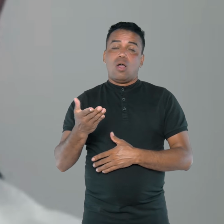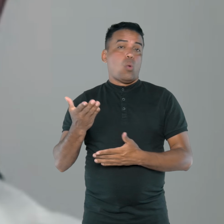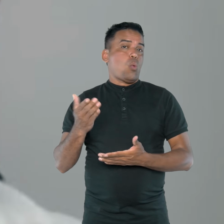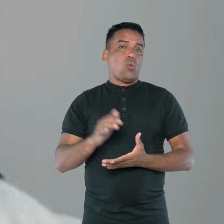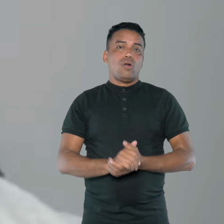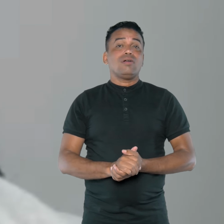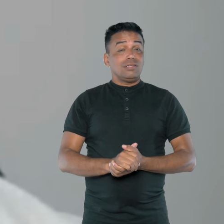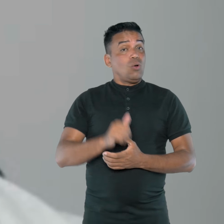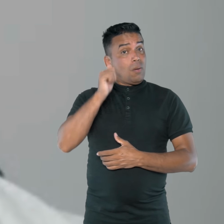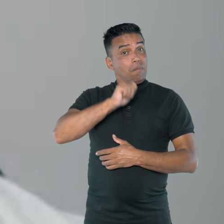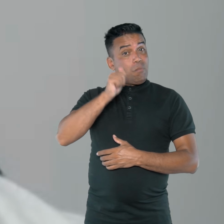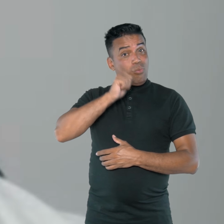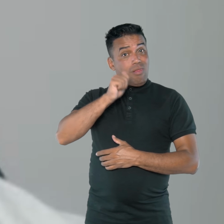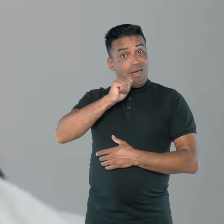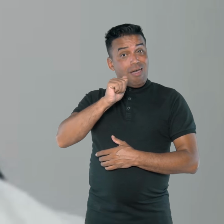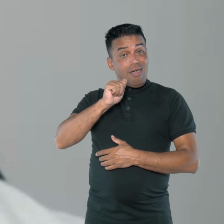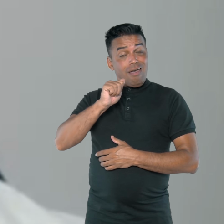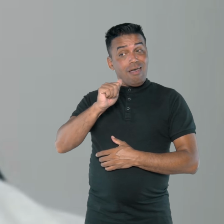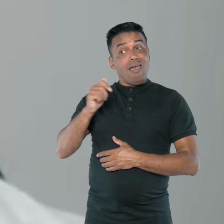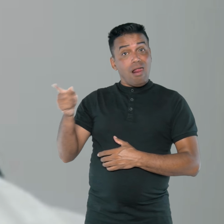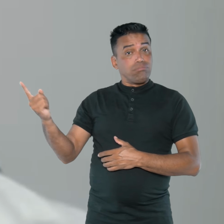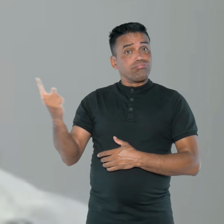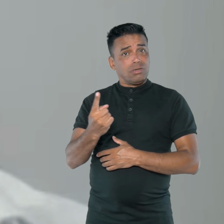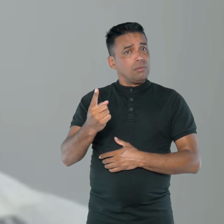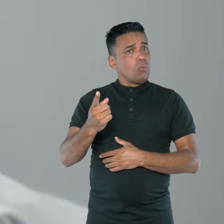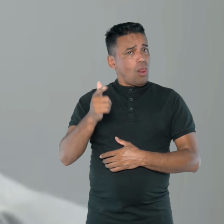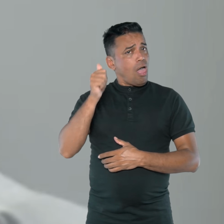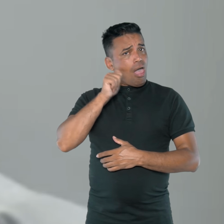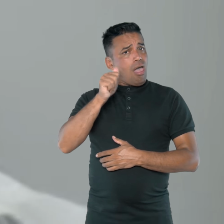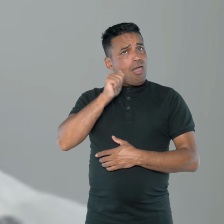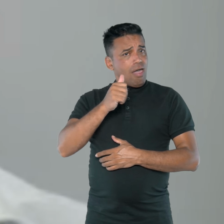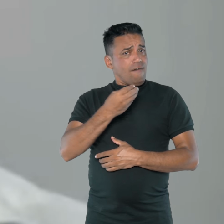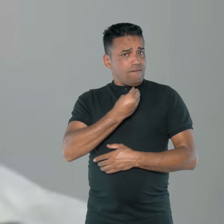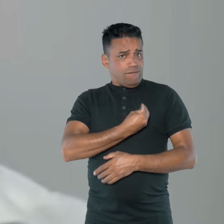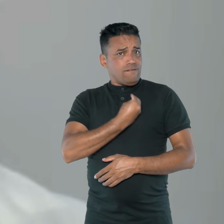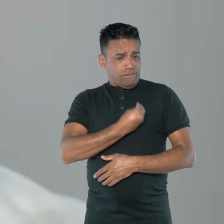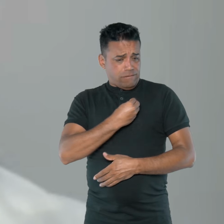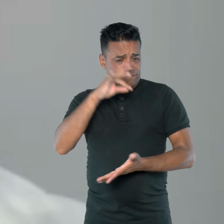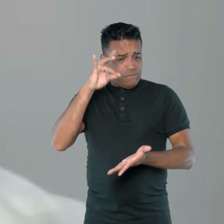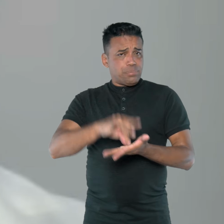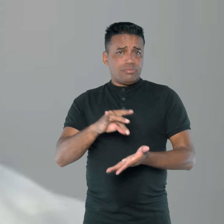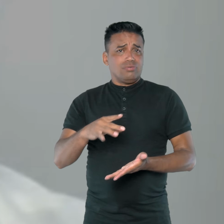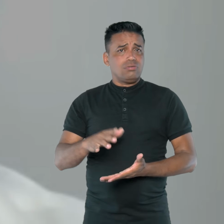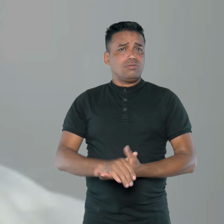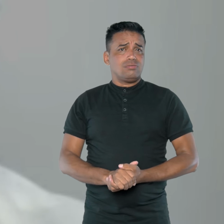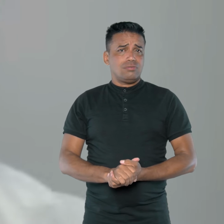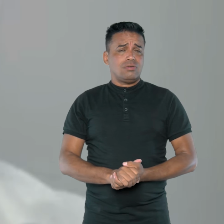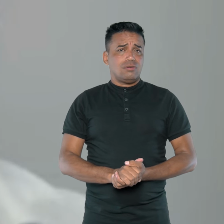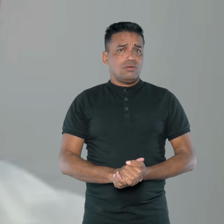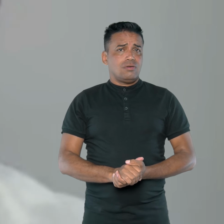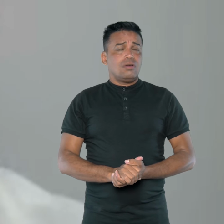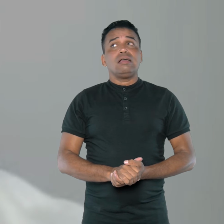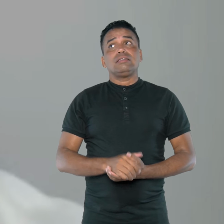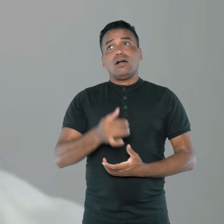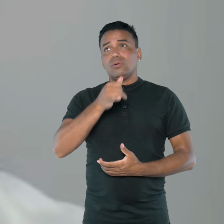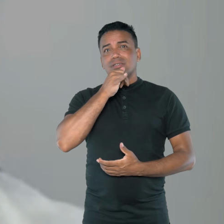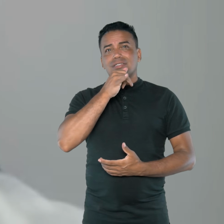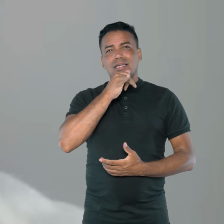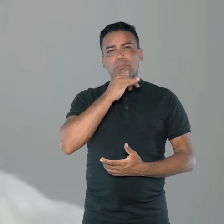senhora, ela também é uma senhora real, ela, na verdade, me